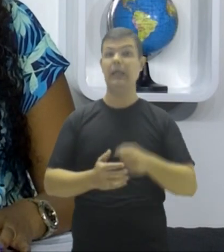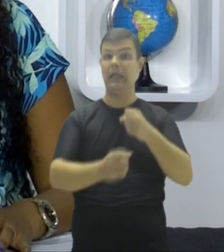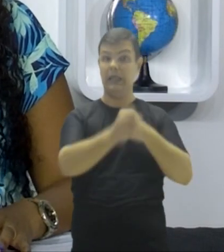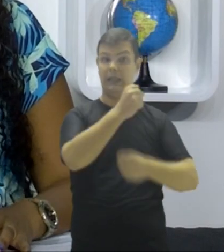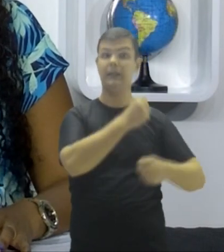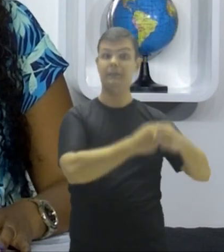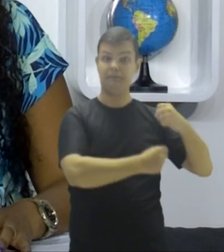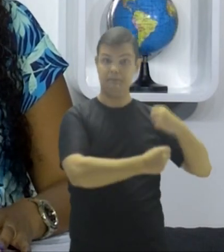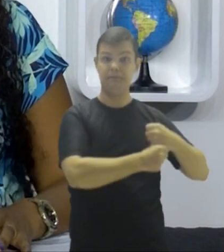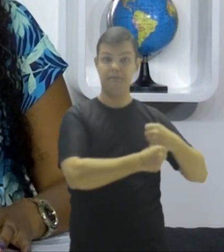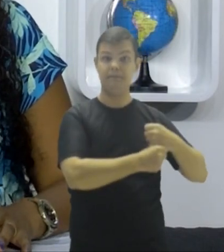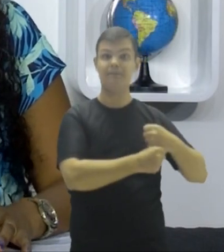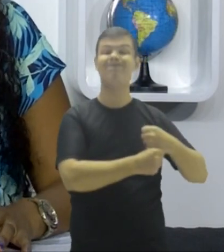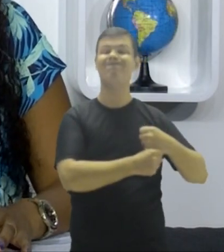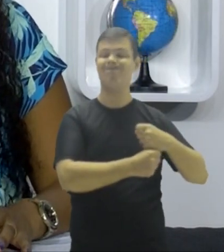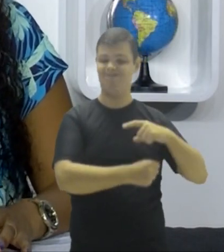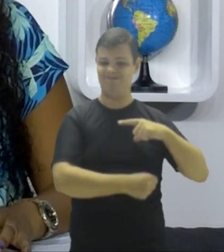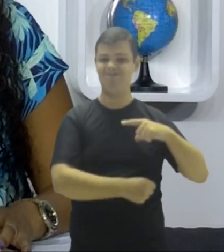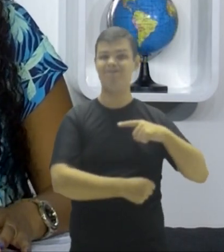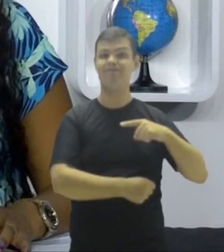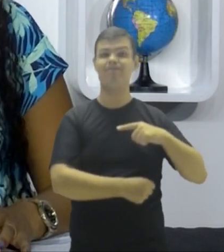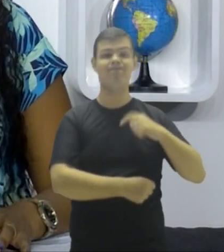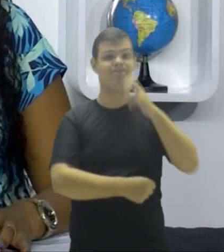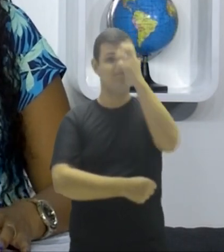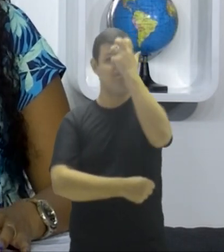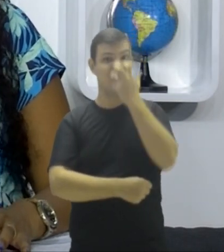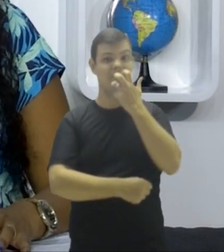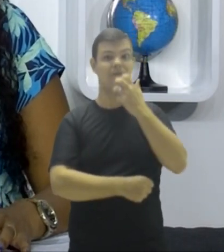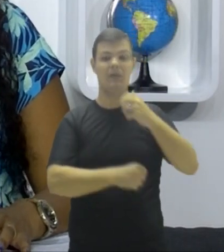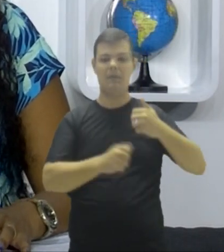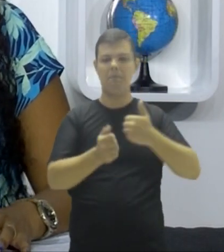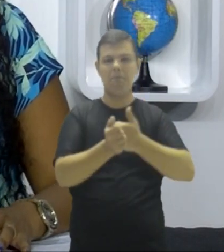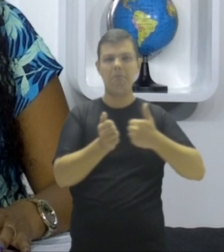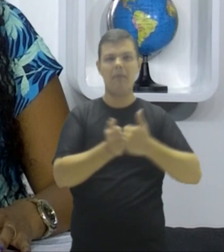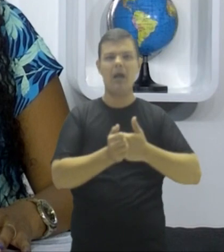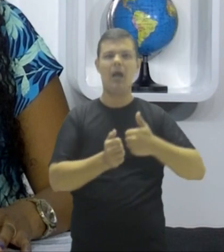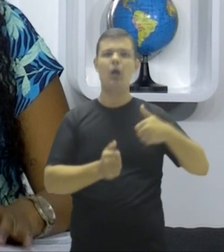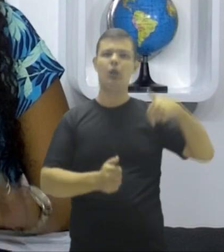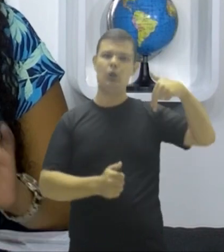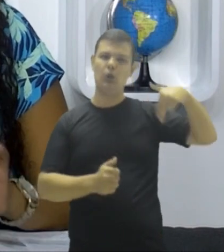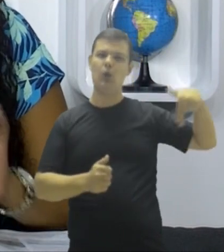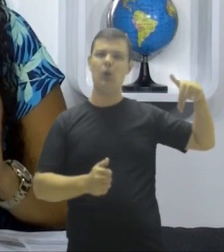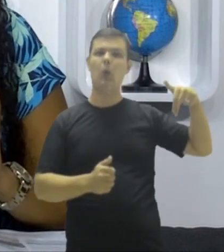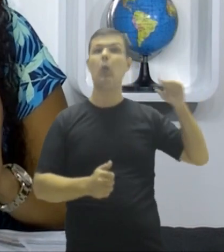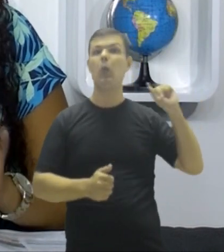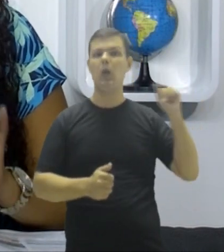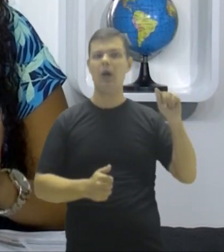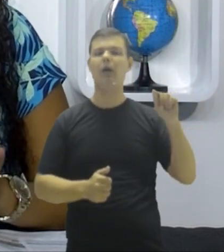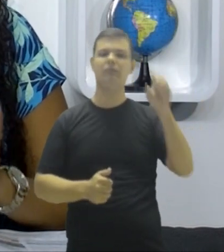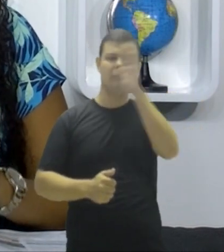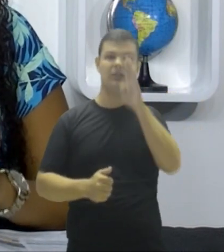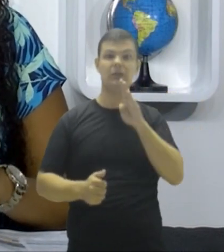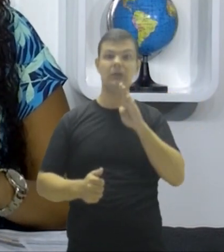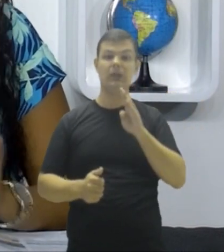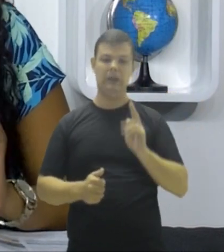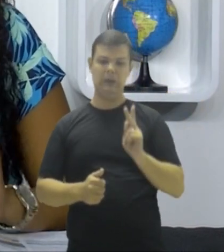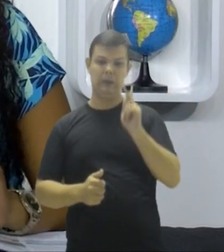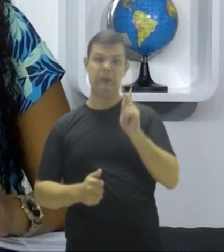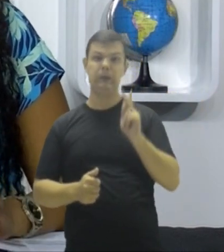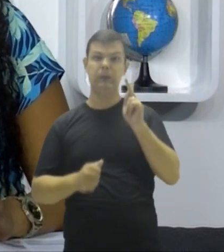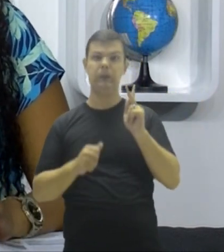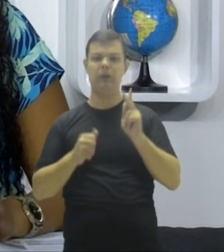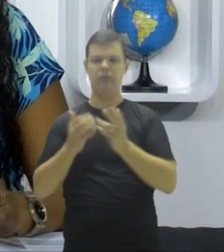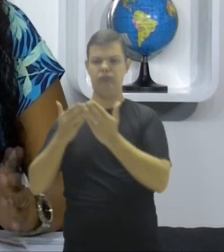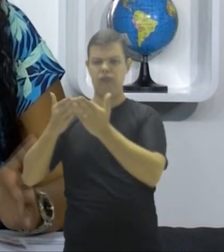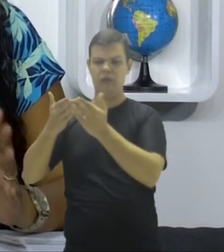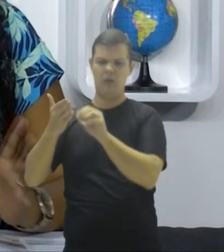passado, pessoal, a gente enfrentou um problema seríssimo aqui no litoral do Nordeste brasileiro. Houve um vazamento de petróleo cru